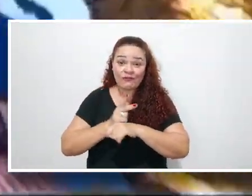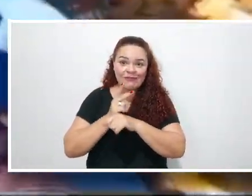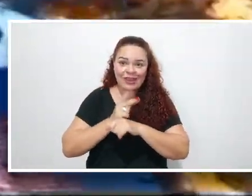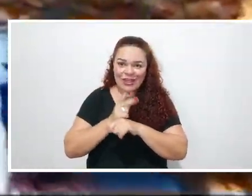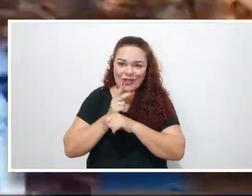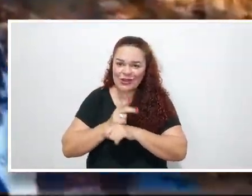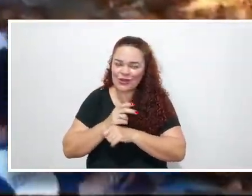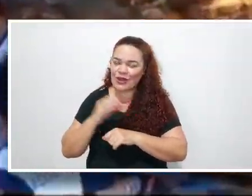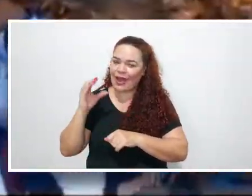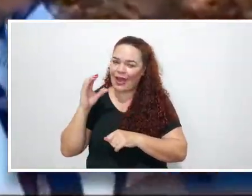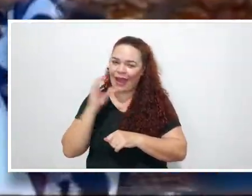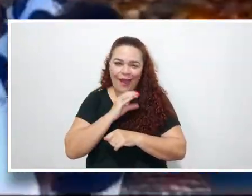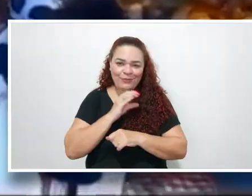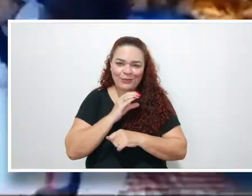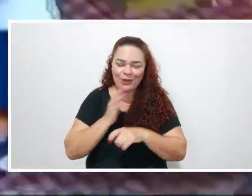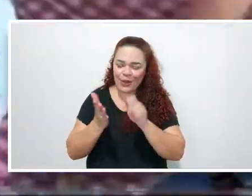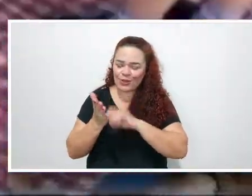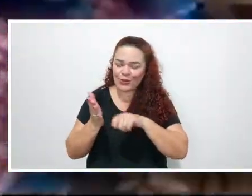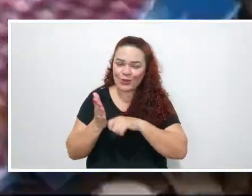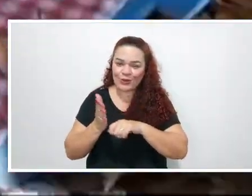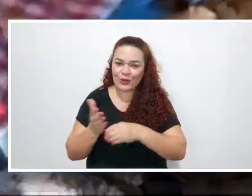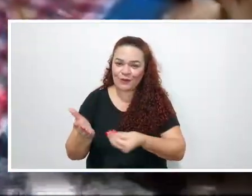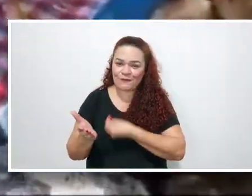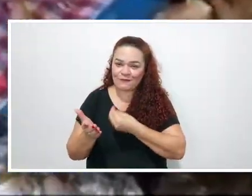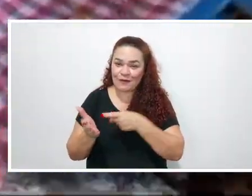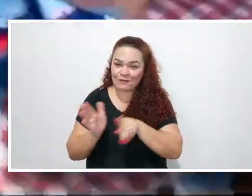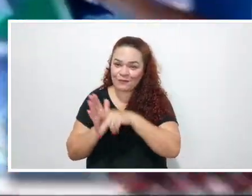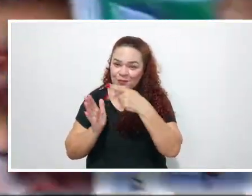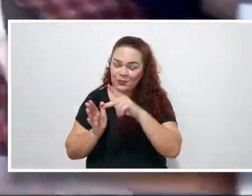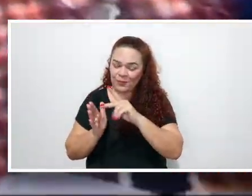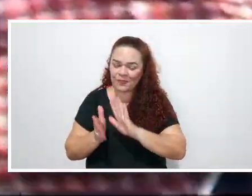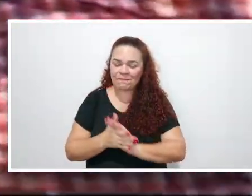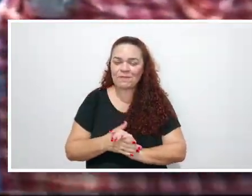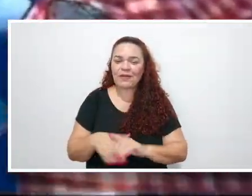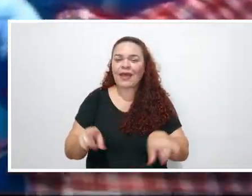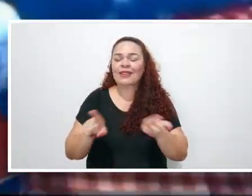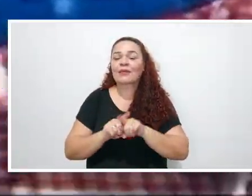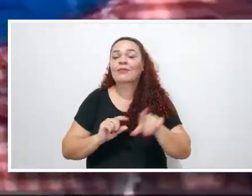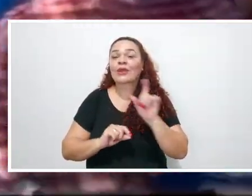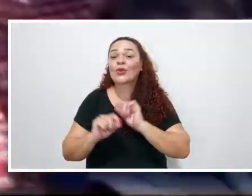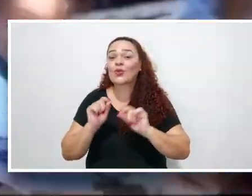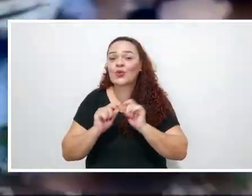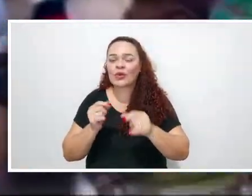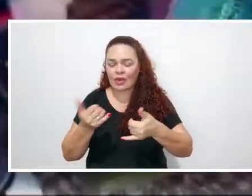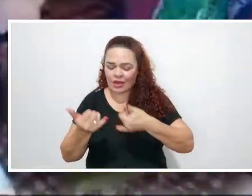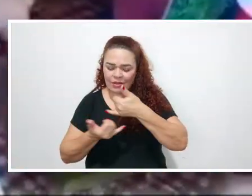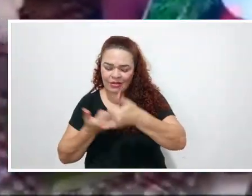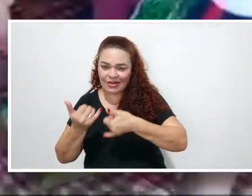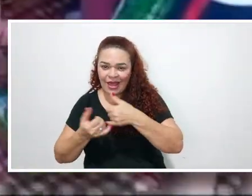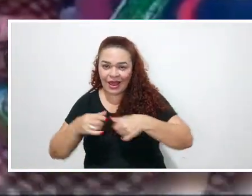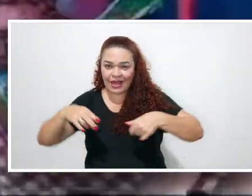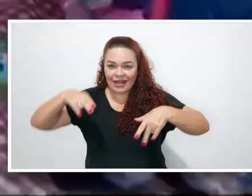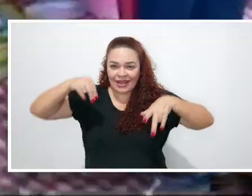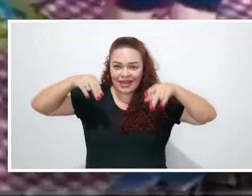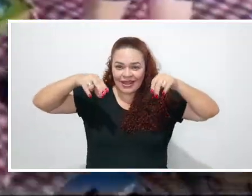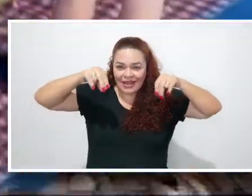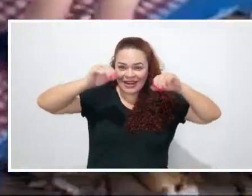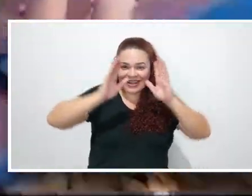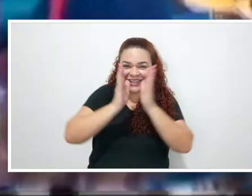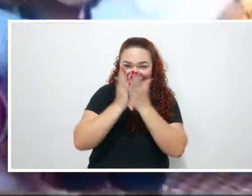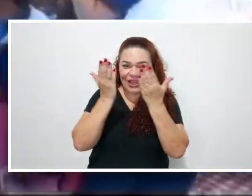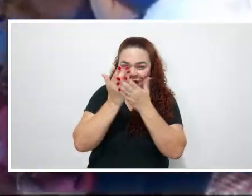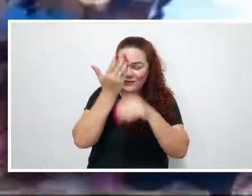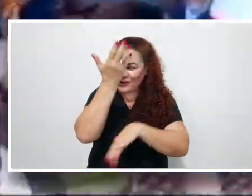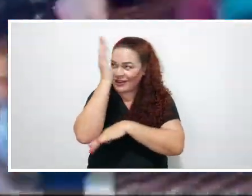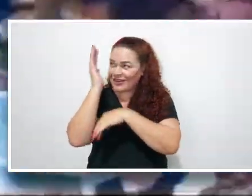um vídeo e uma breve história do autor. No dia do piquenique, além do espaço convidativo com livros pendurados